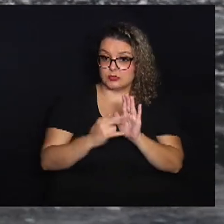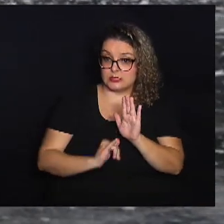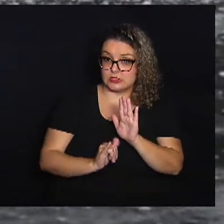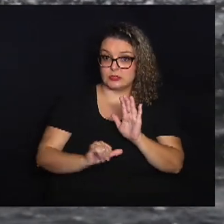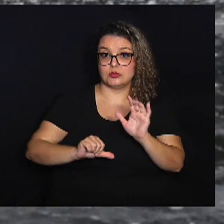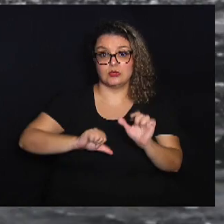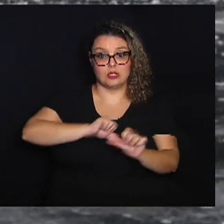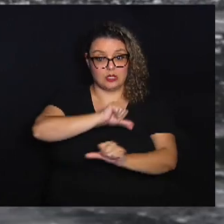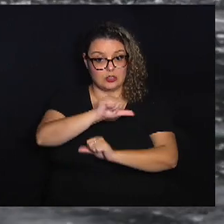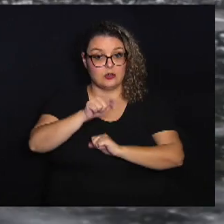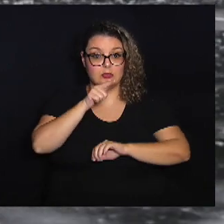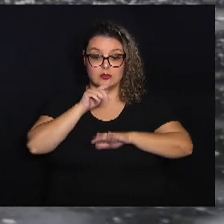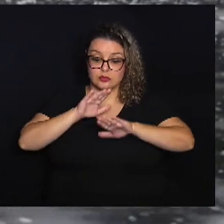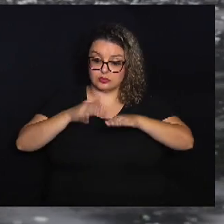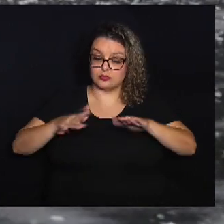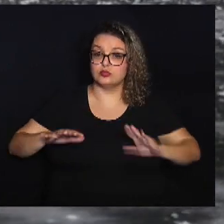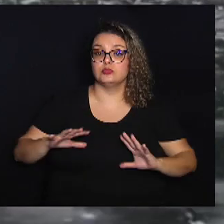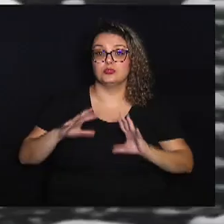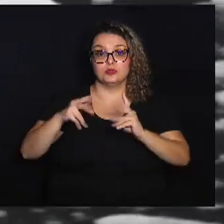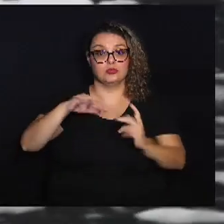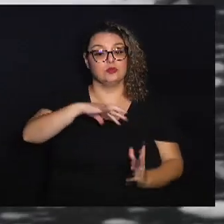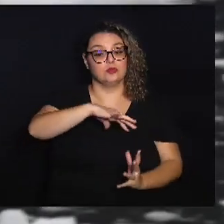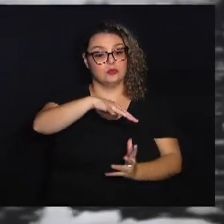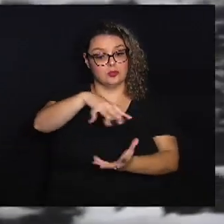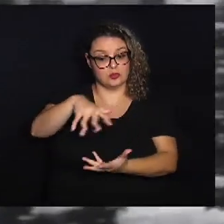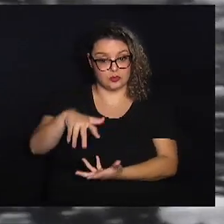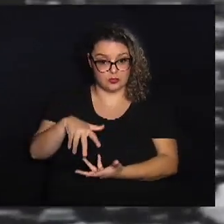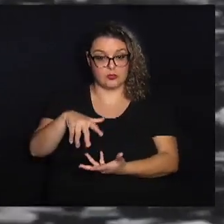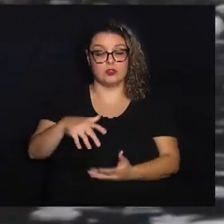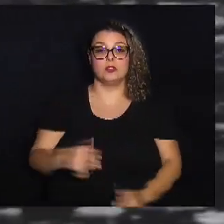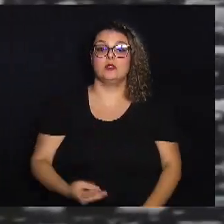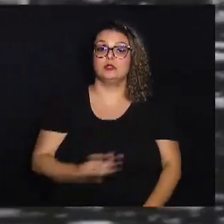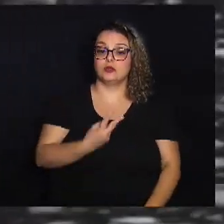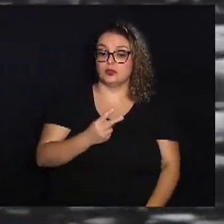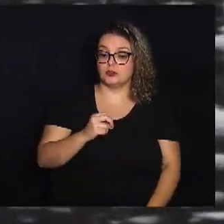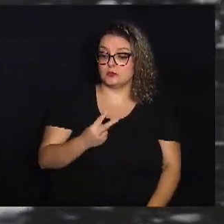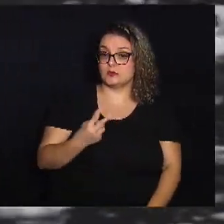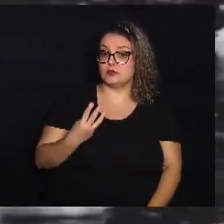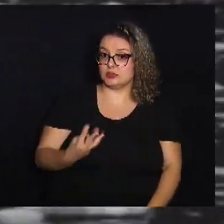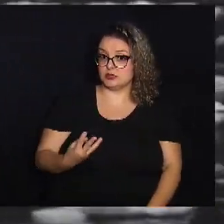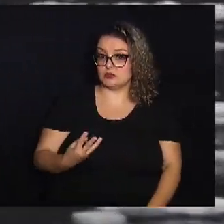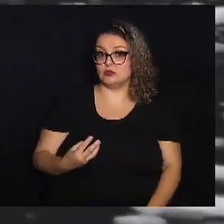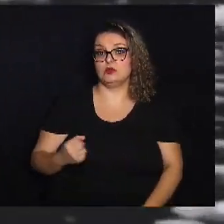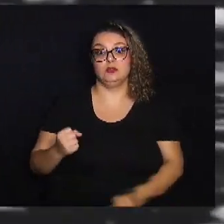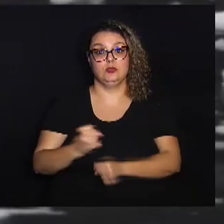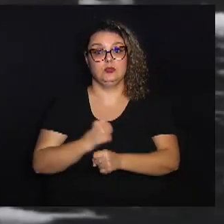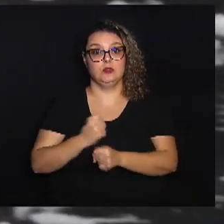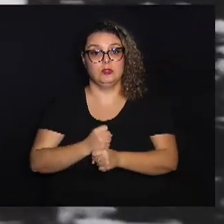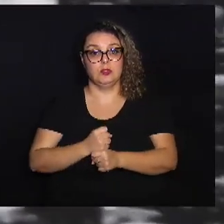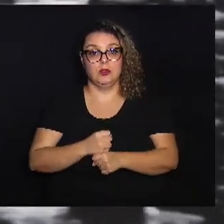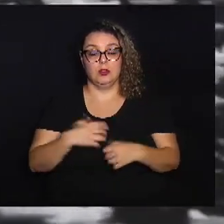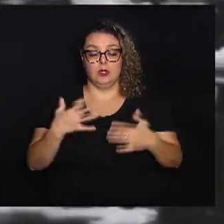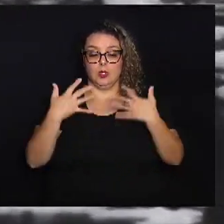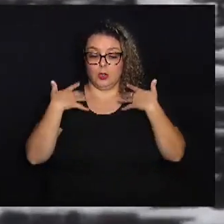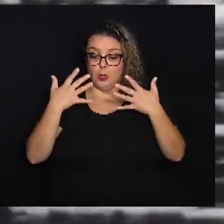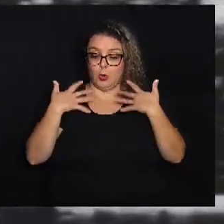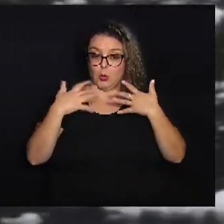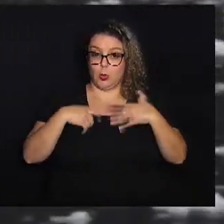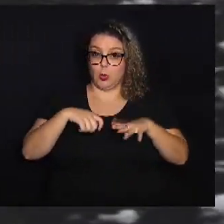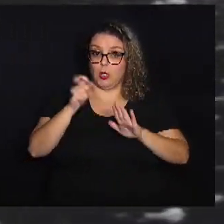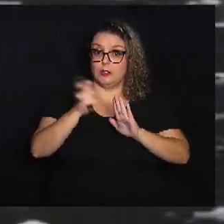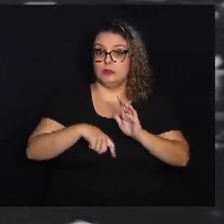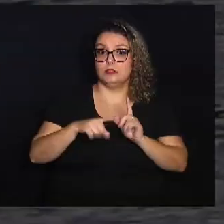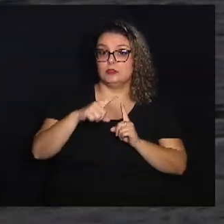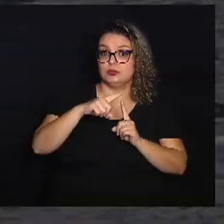nos oceanos do planeta. Os dados indicam que 2023 foi o ano mais quente já registrado para as